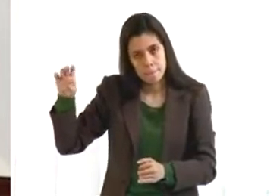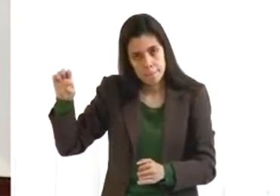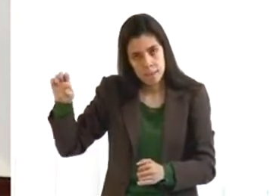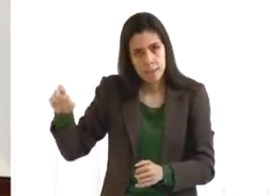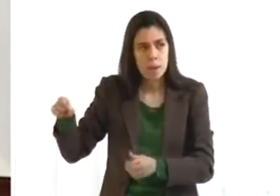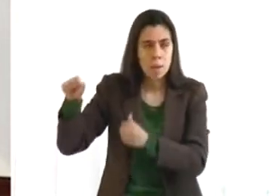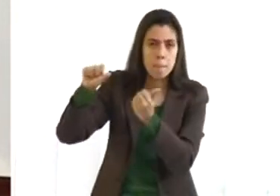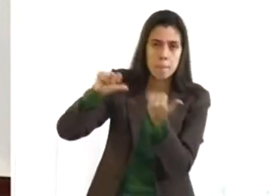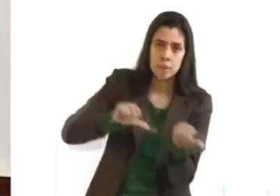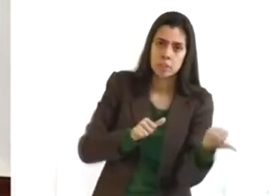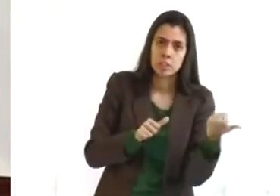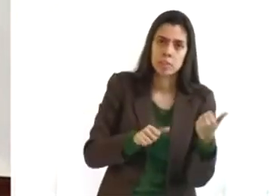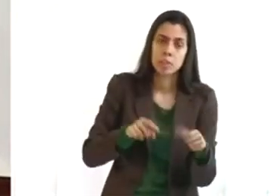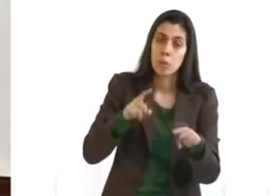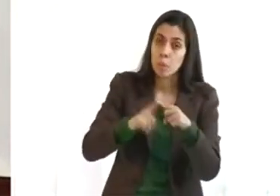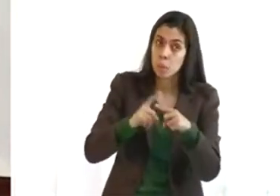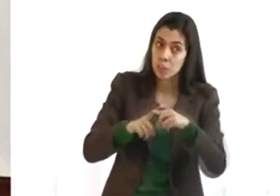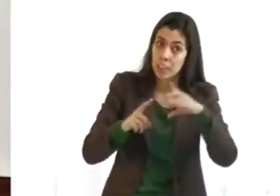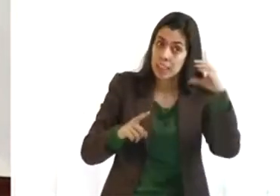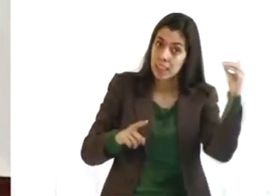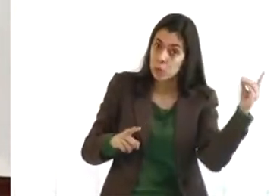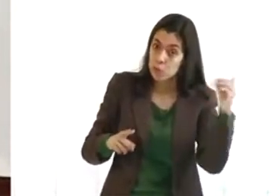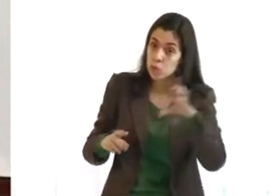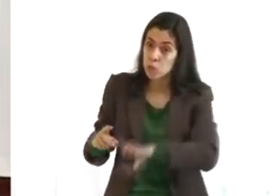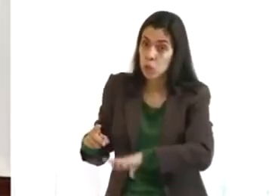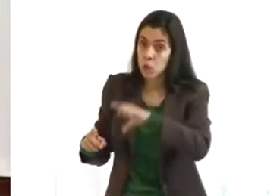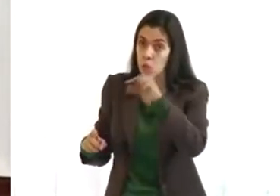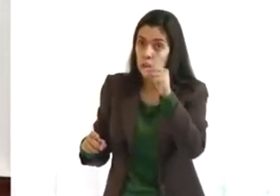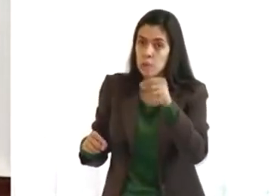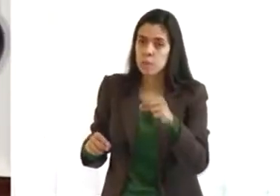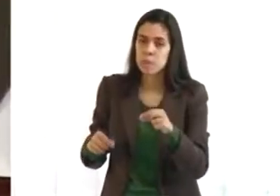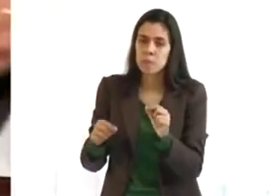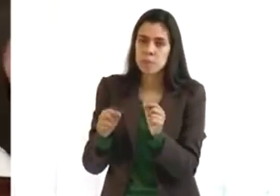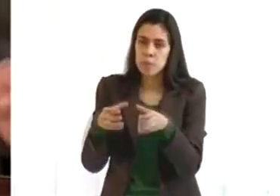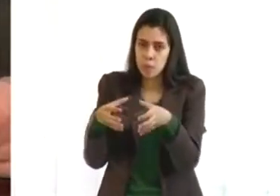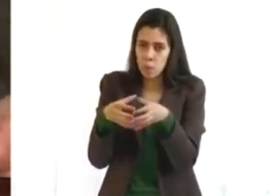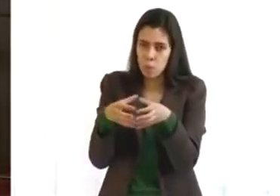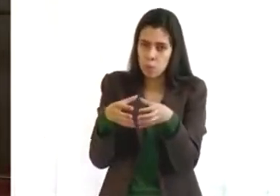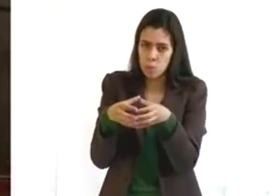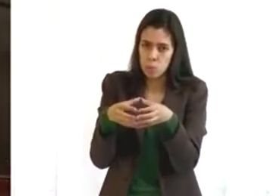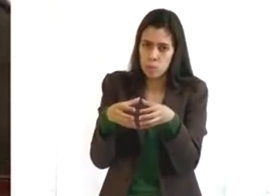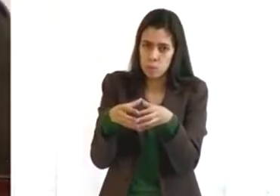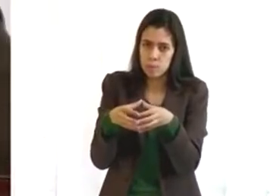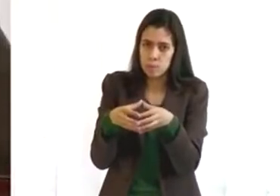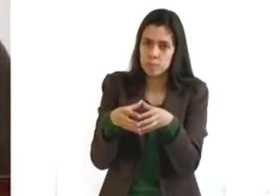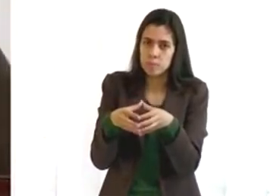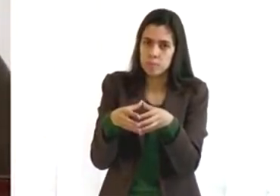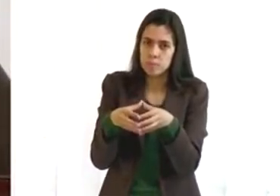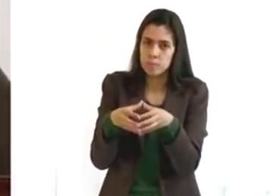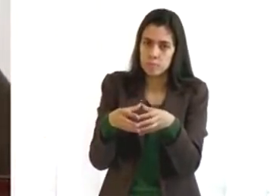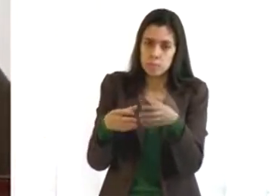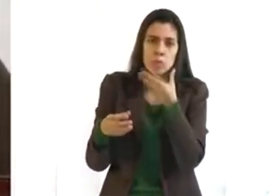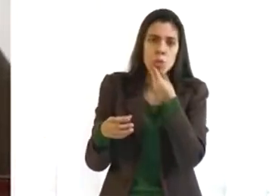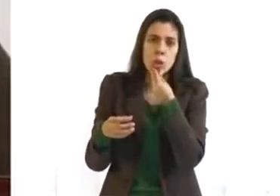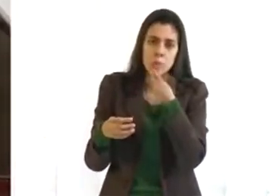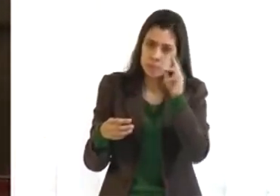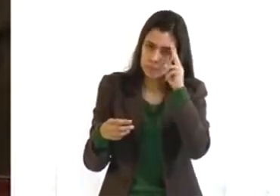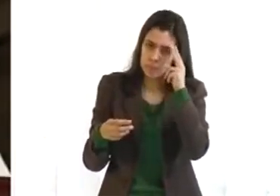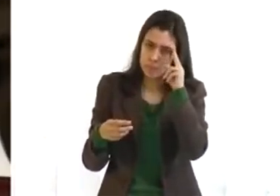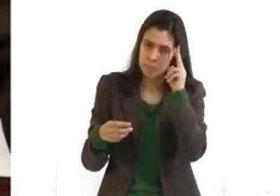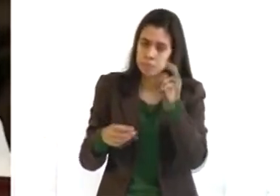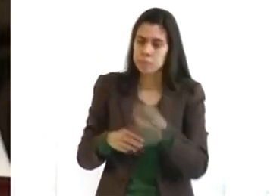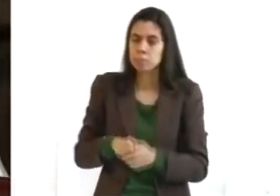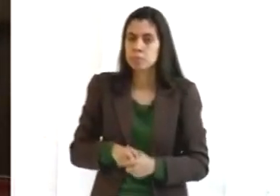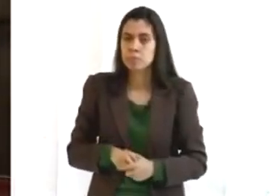água, o eunuco, o etíope, é batizado. E agora vai acontecer algo interessante. De repente,